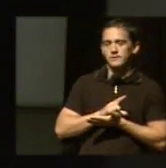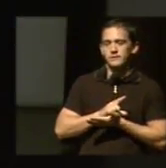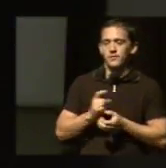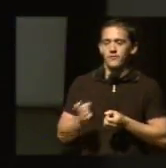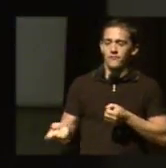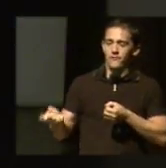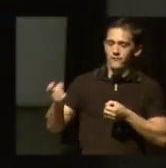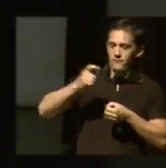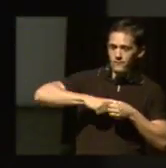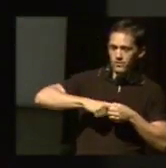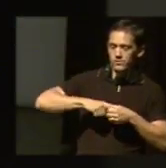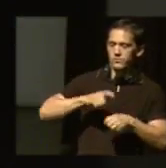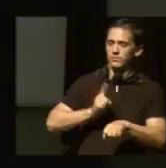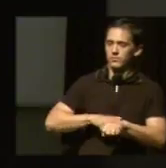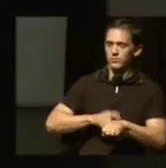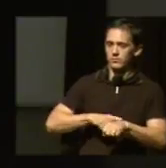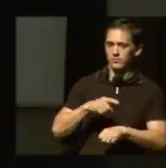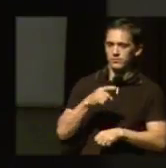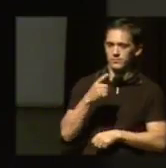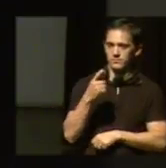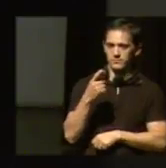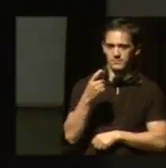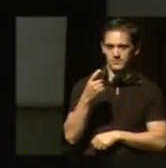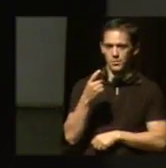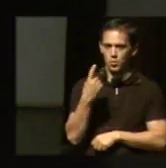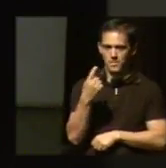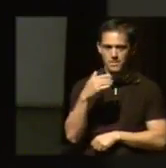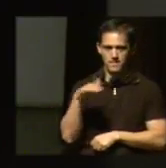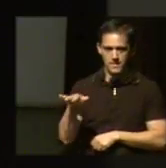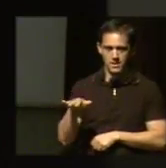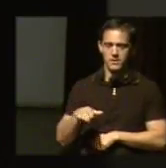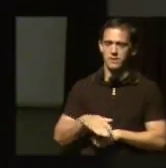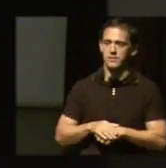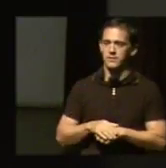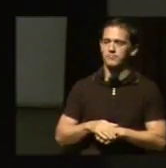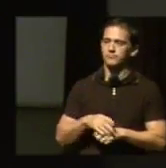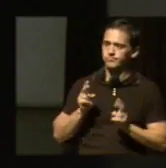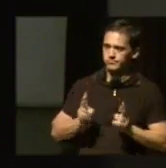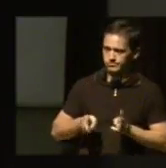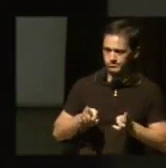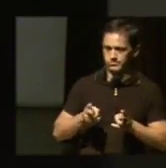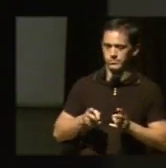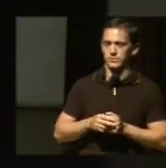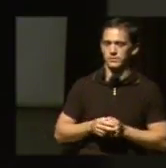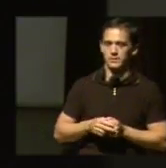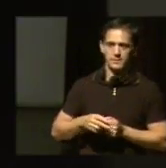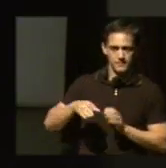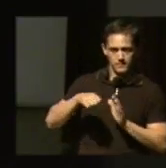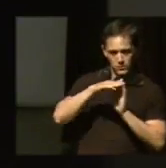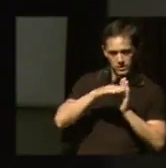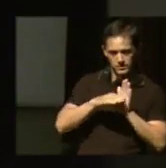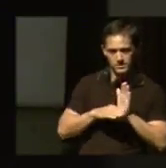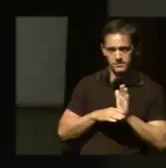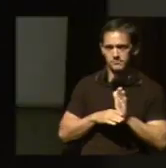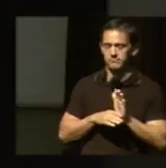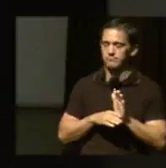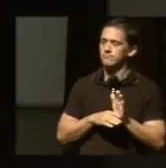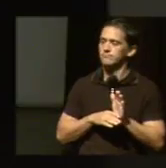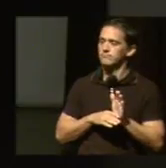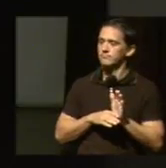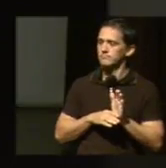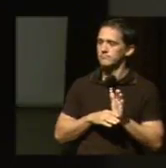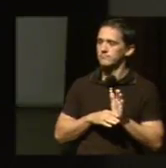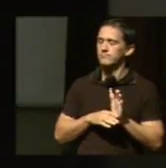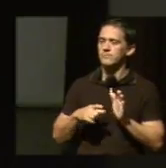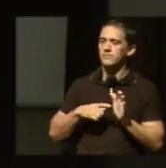retornaremos às 13 horas e 30 minutos para a continuidade da nossa programação. Nós indicamos alguns